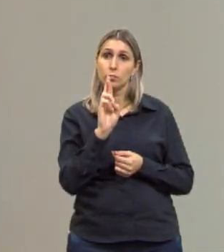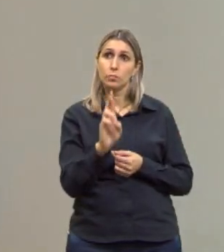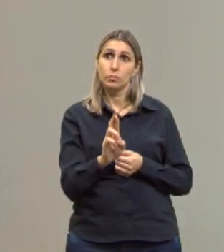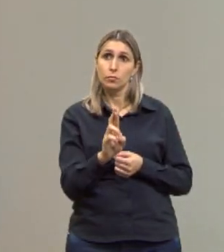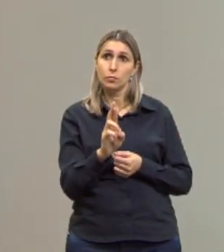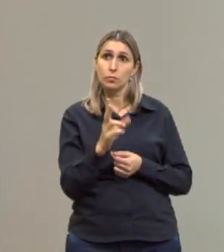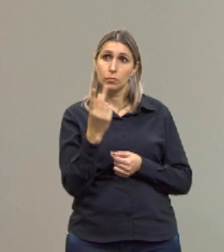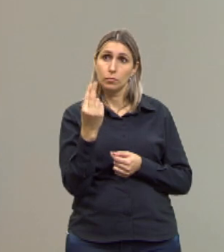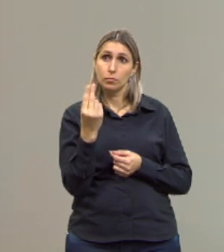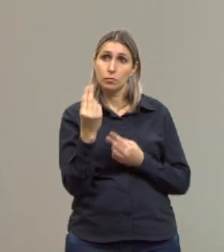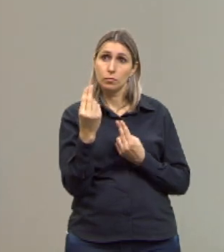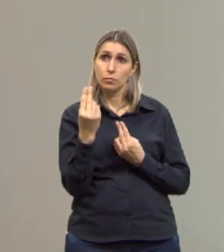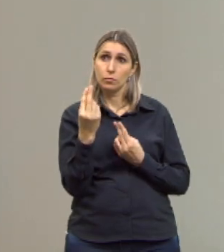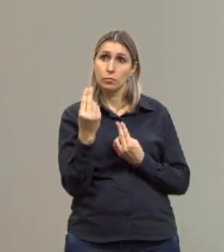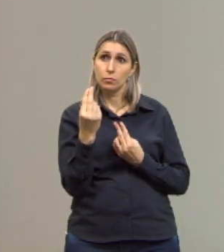serão iguais.